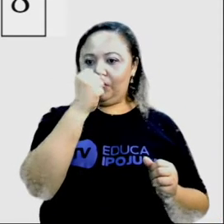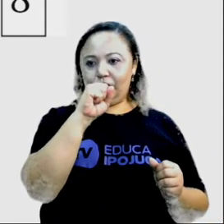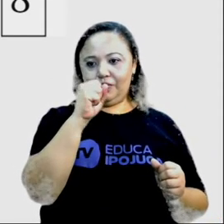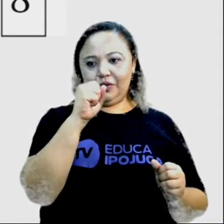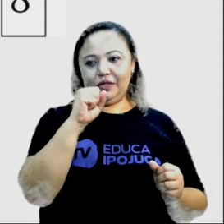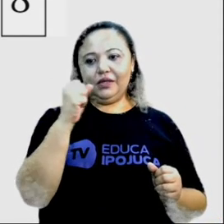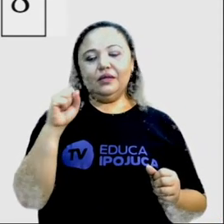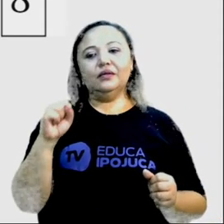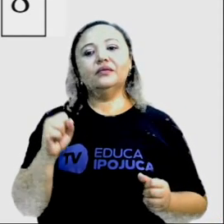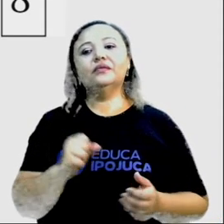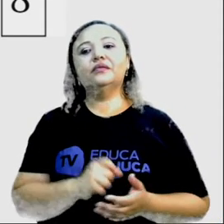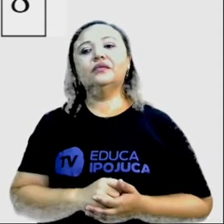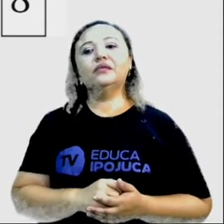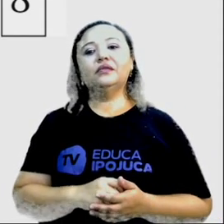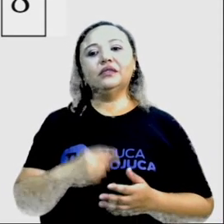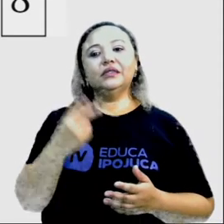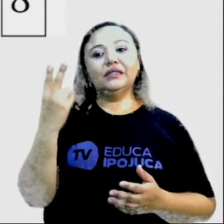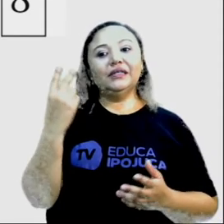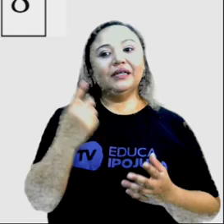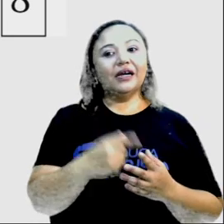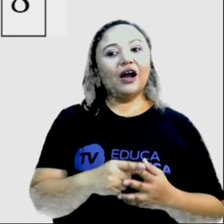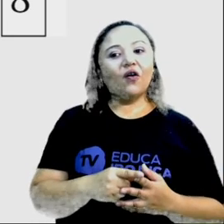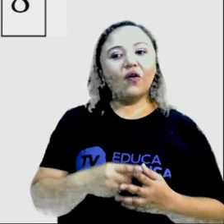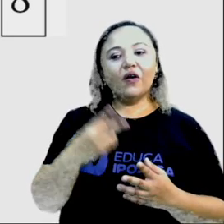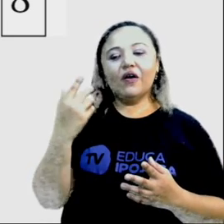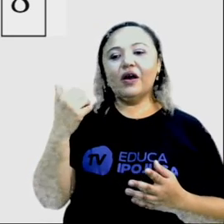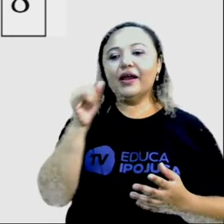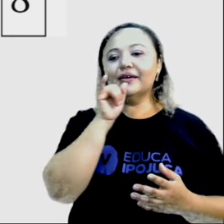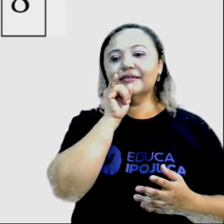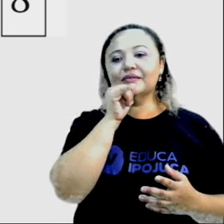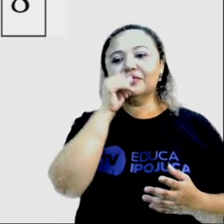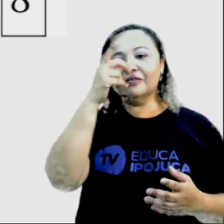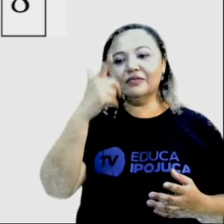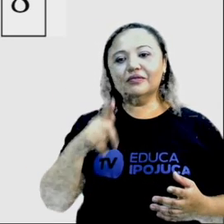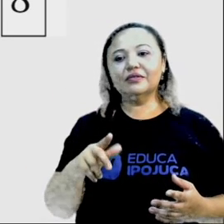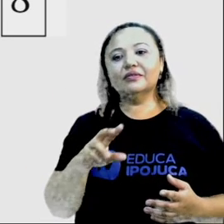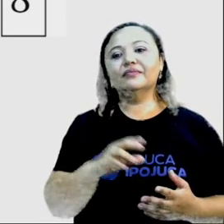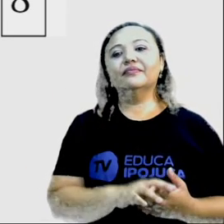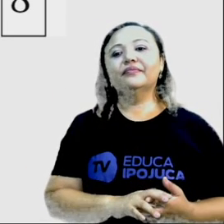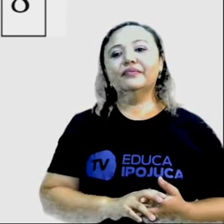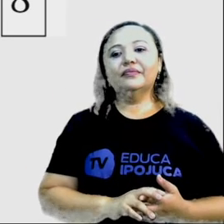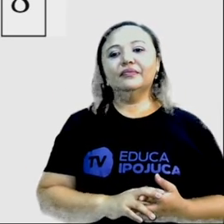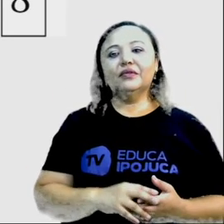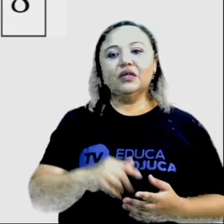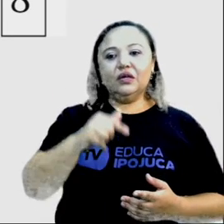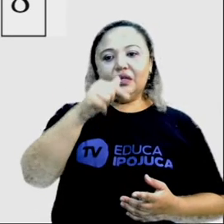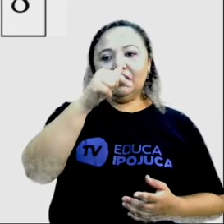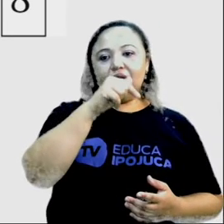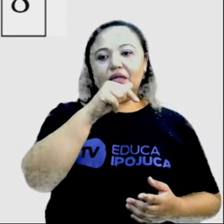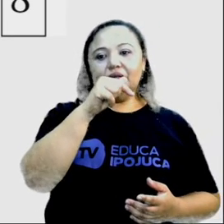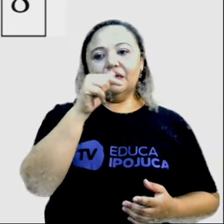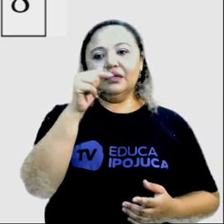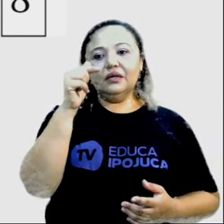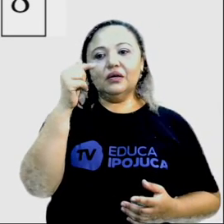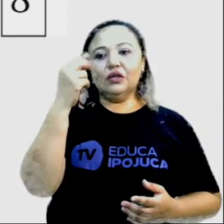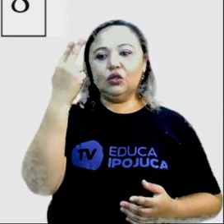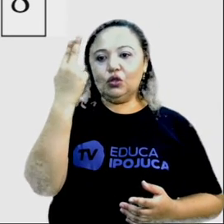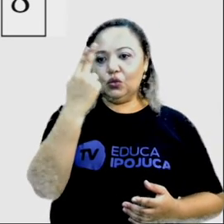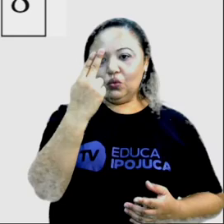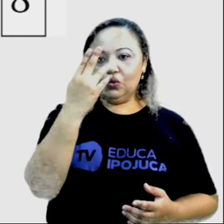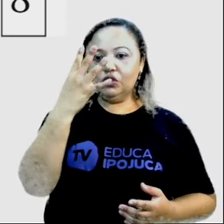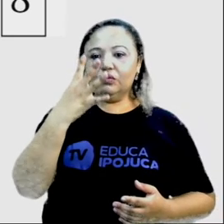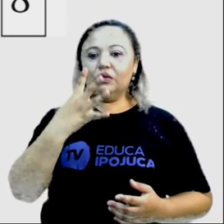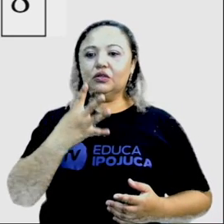88. Terceira adição. Temos aí na casa da unidade o 2 com mais